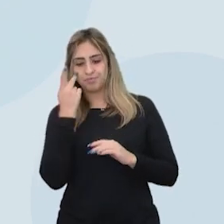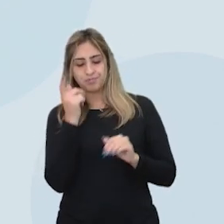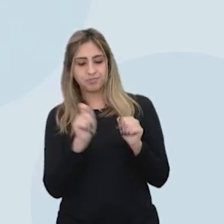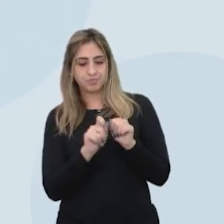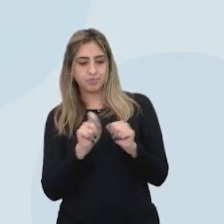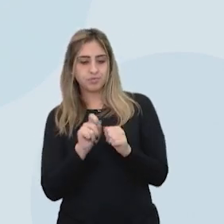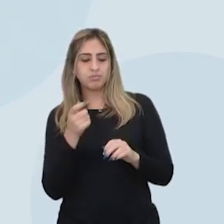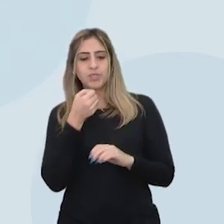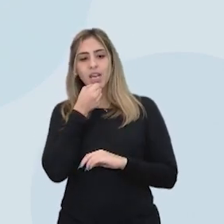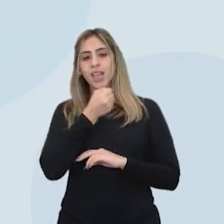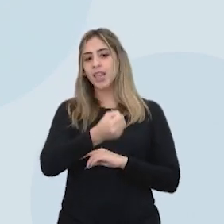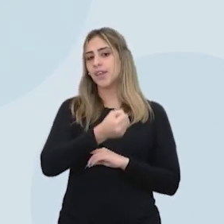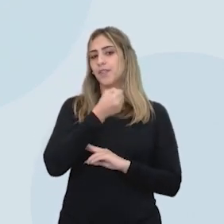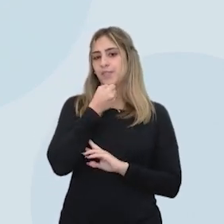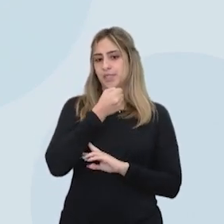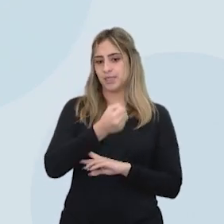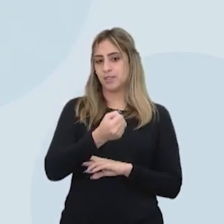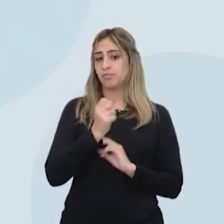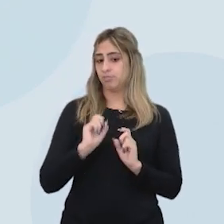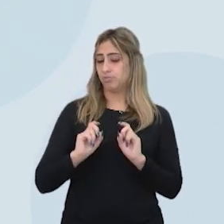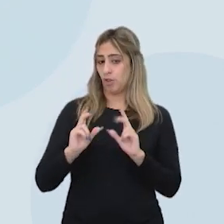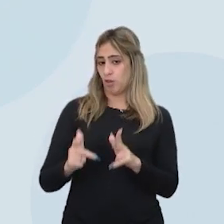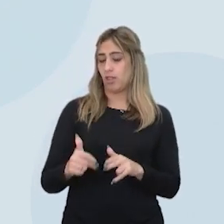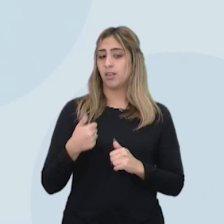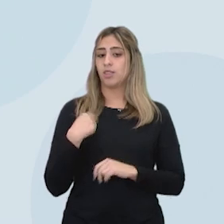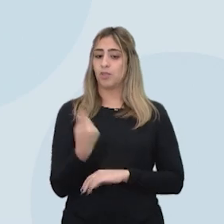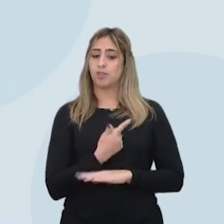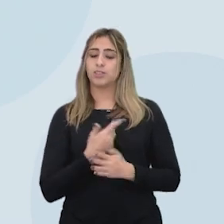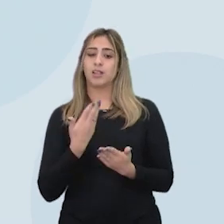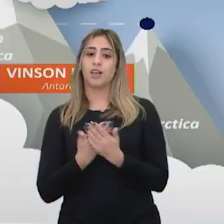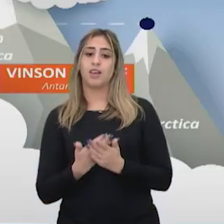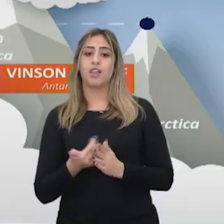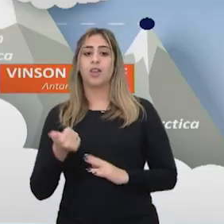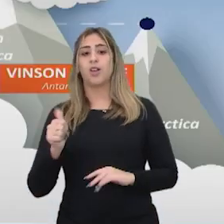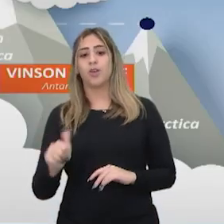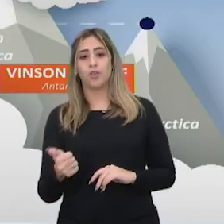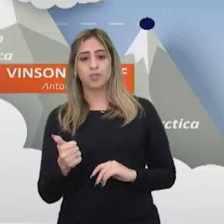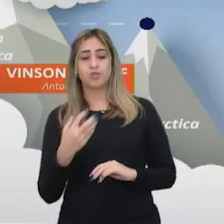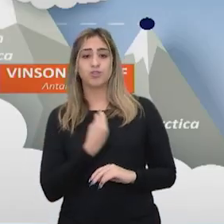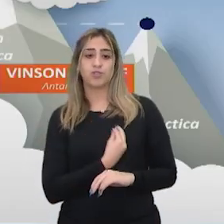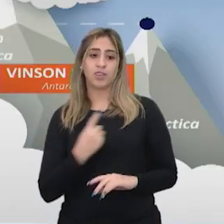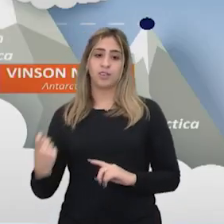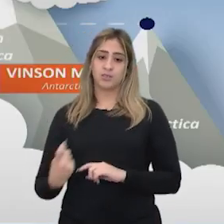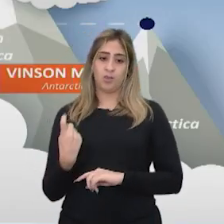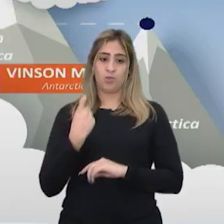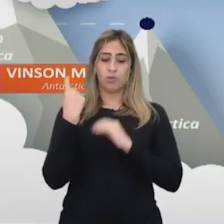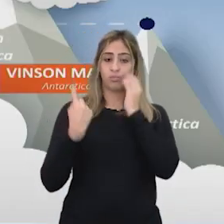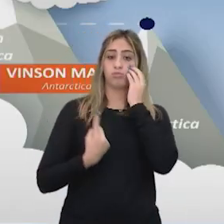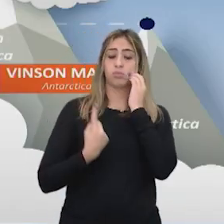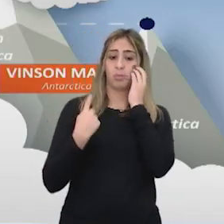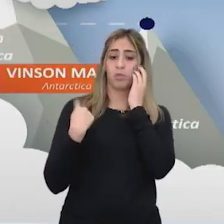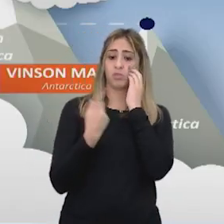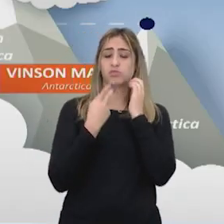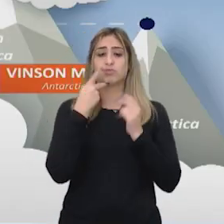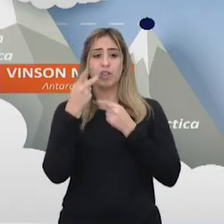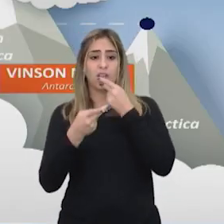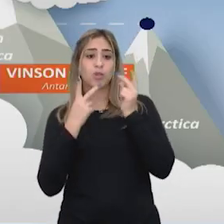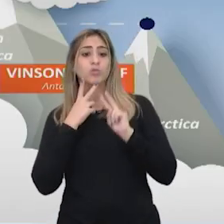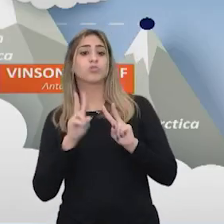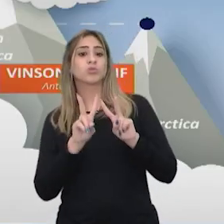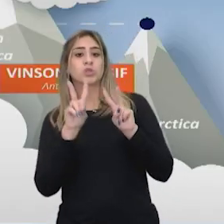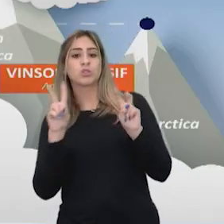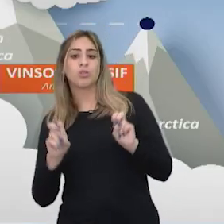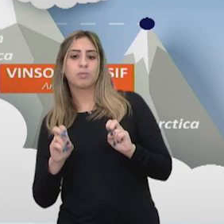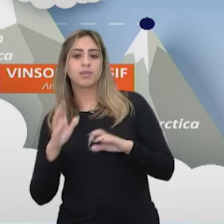uma entrevista, tá certo? Então, nossa aula 11 de Vida nas Alturas, do qual a gente falou